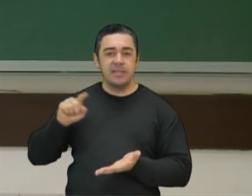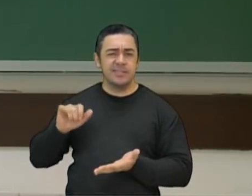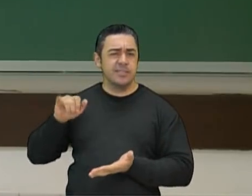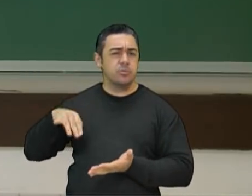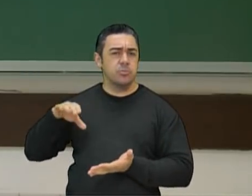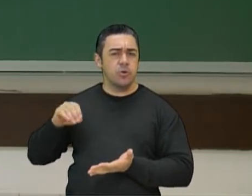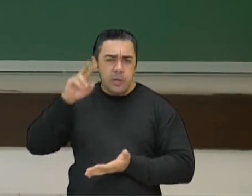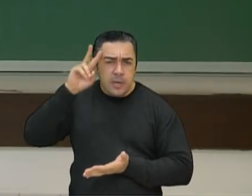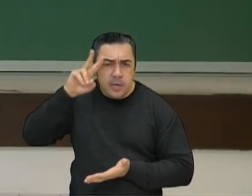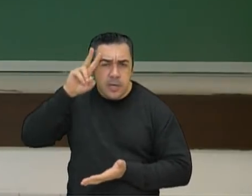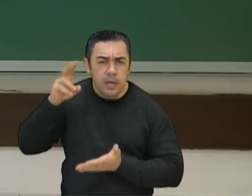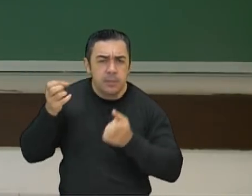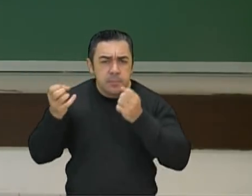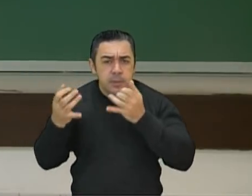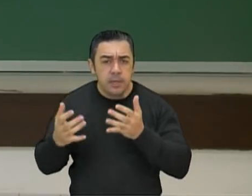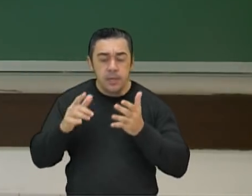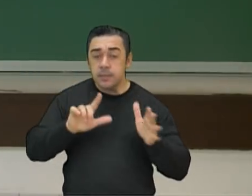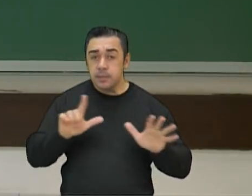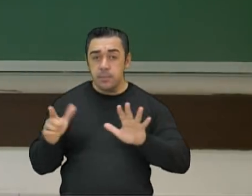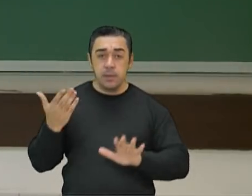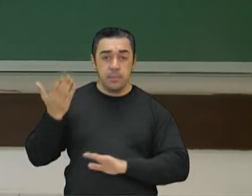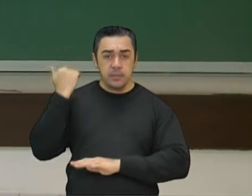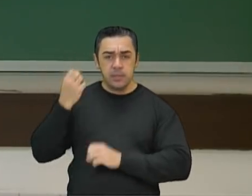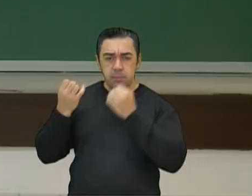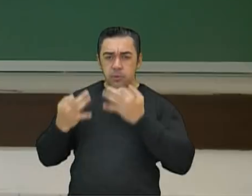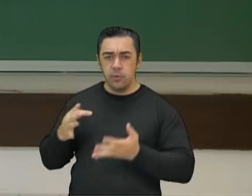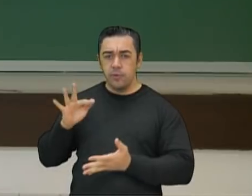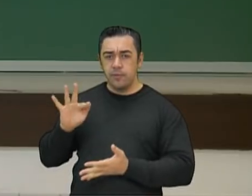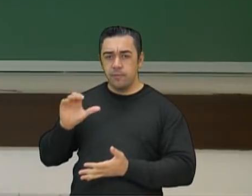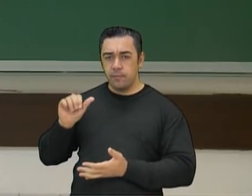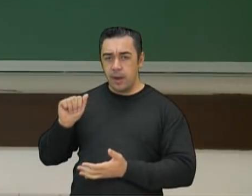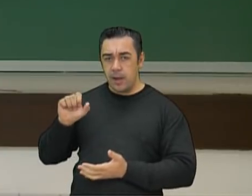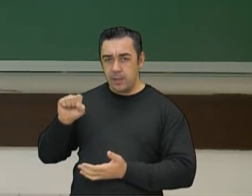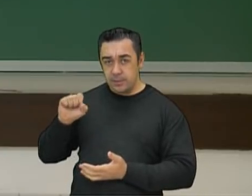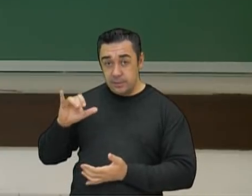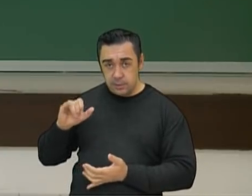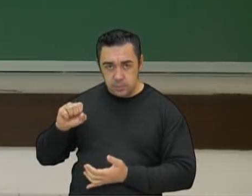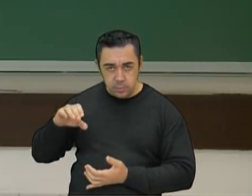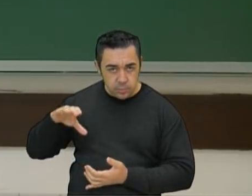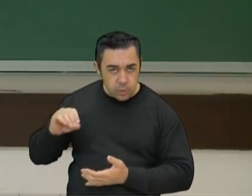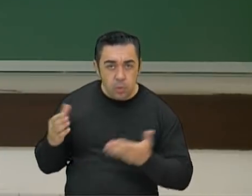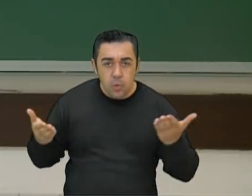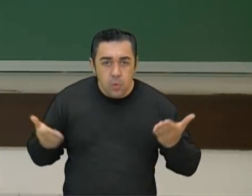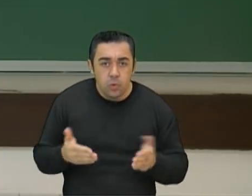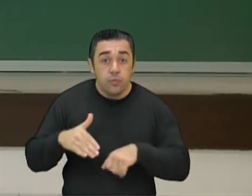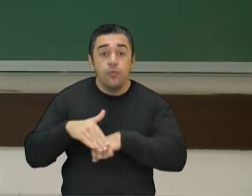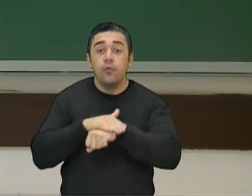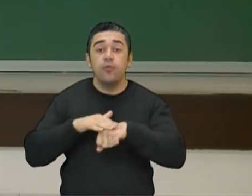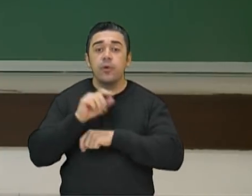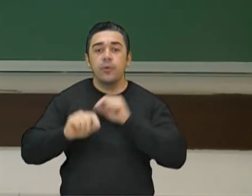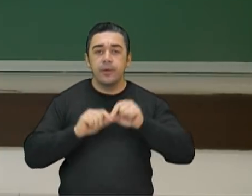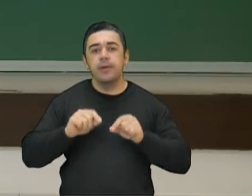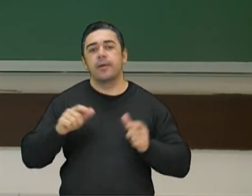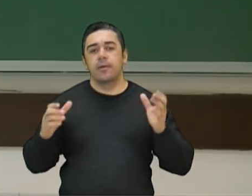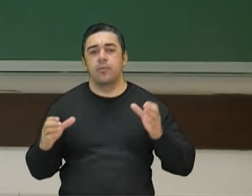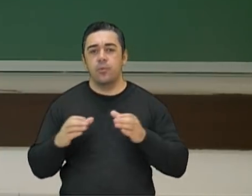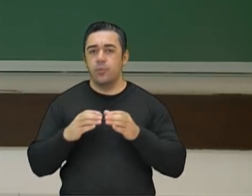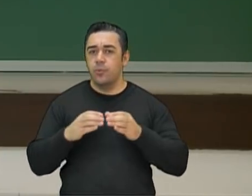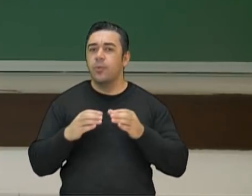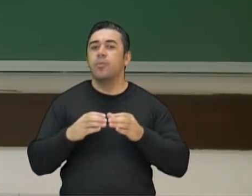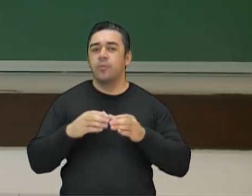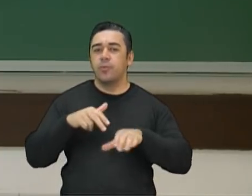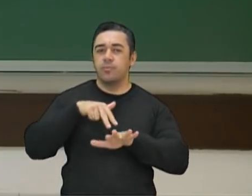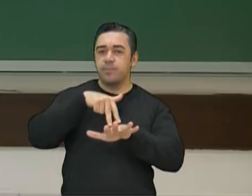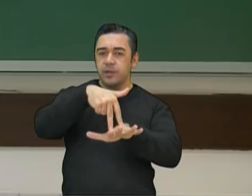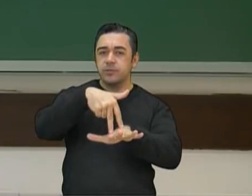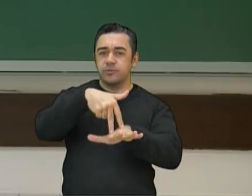Lembra que semana passada a gente conversou sobre fascismo na aula passada? Hoje a gente conversa sobre nazismo.